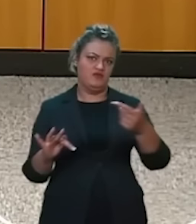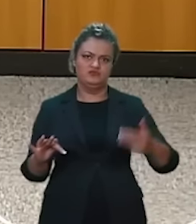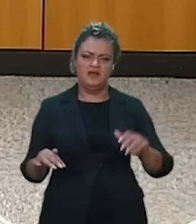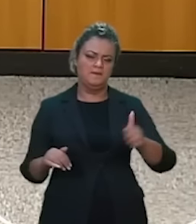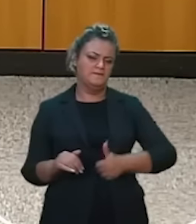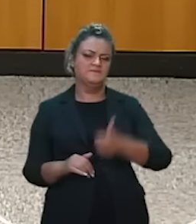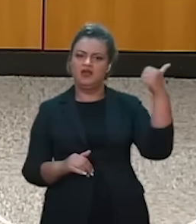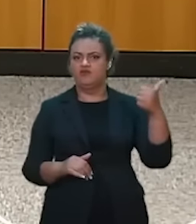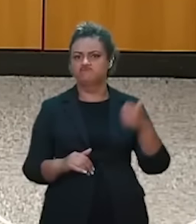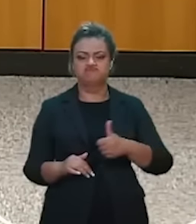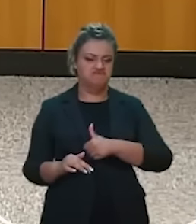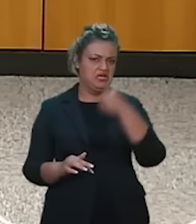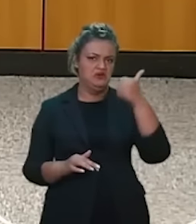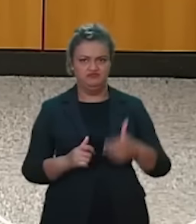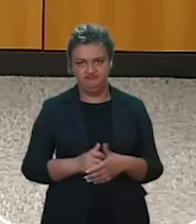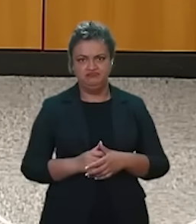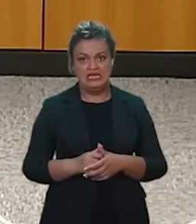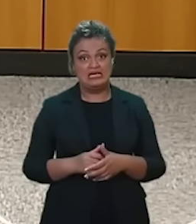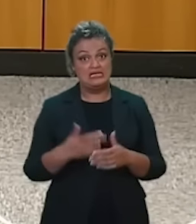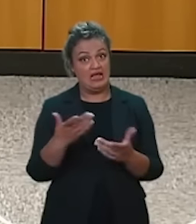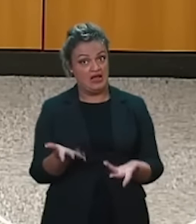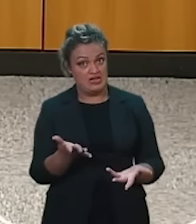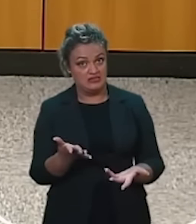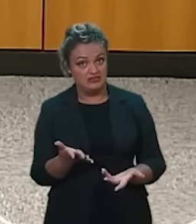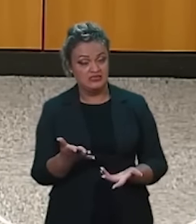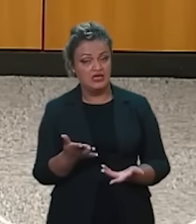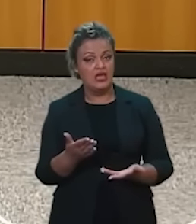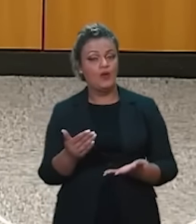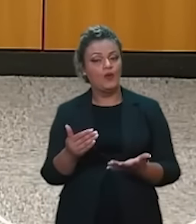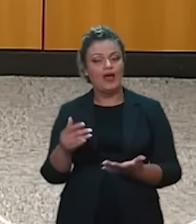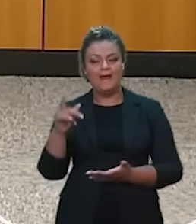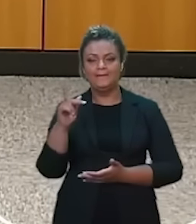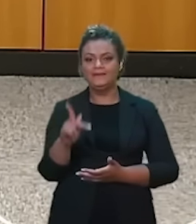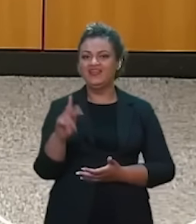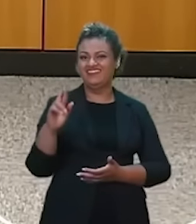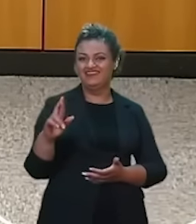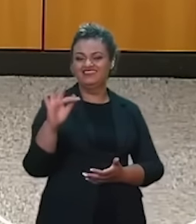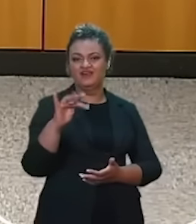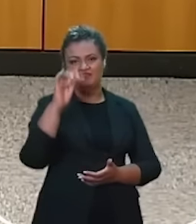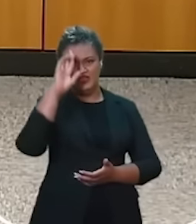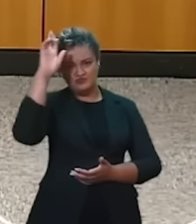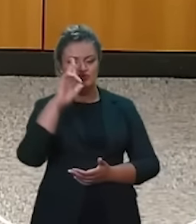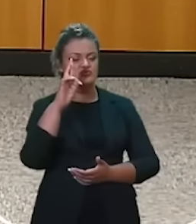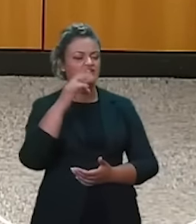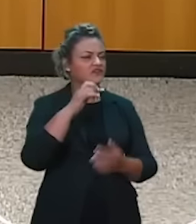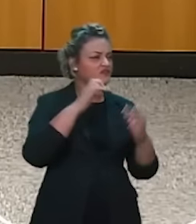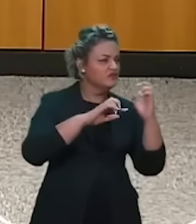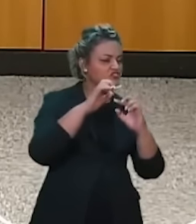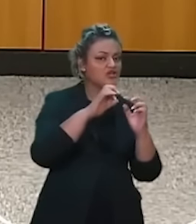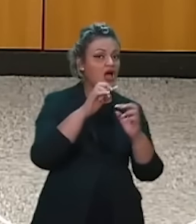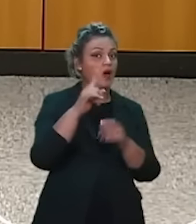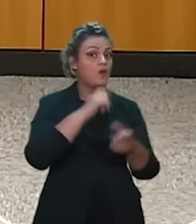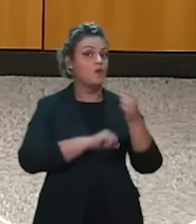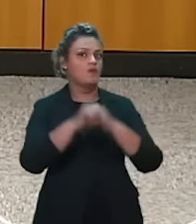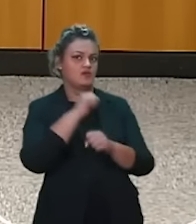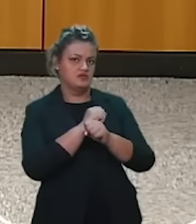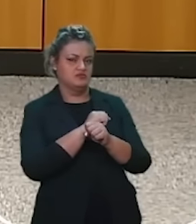reconhecida como tal e a entrada dela no cas caso há um ano atrás por